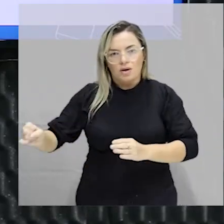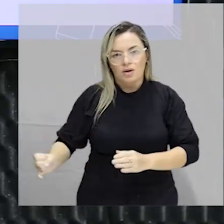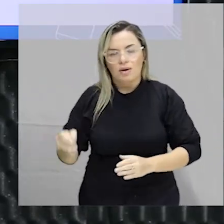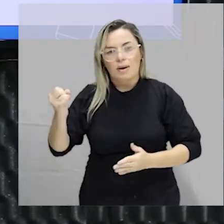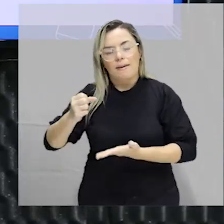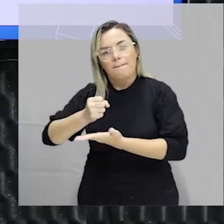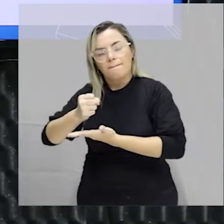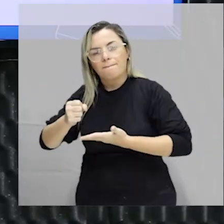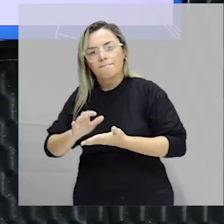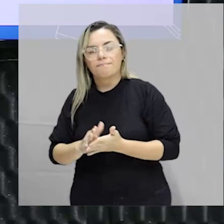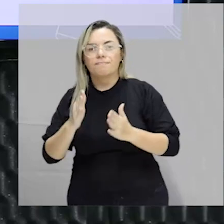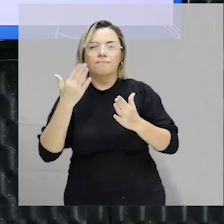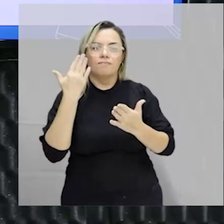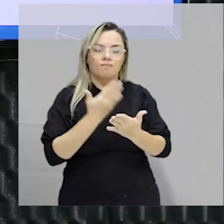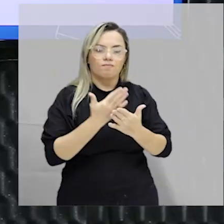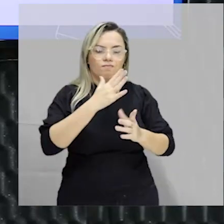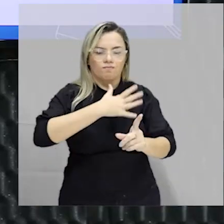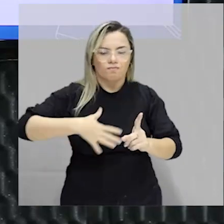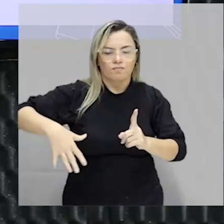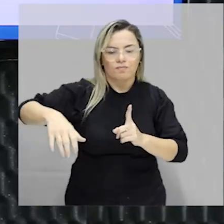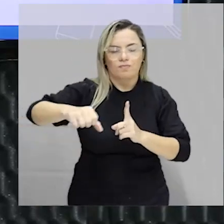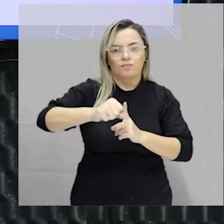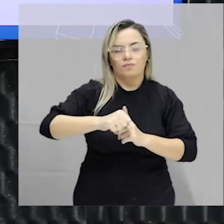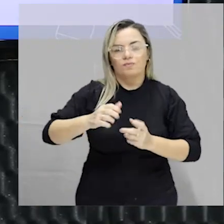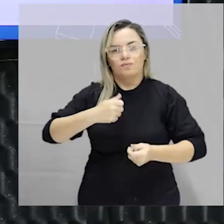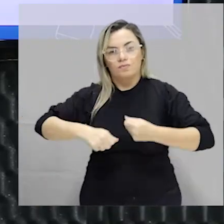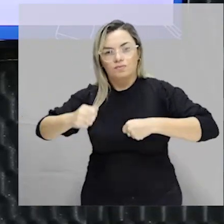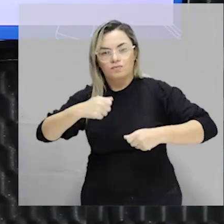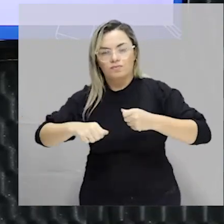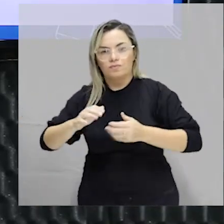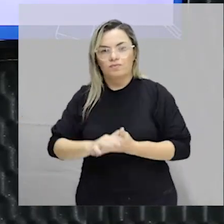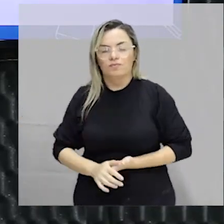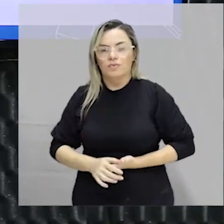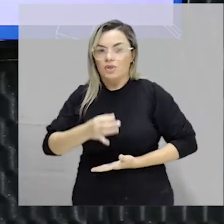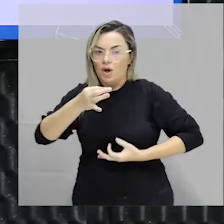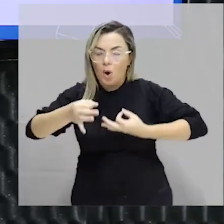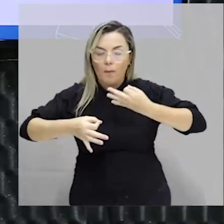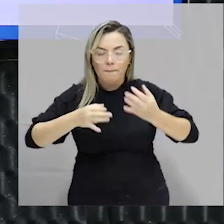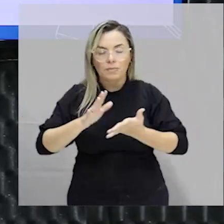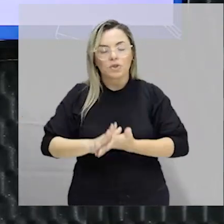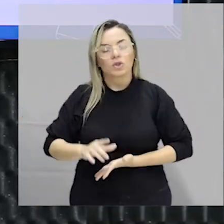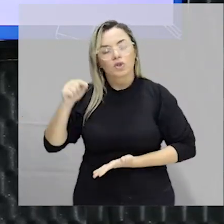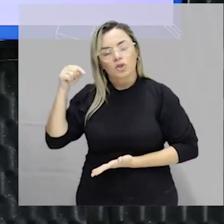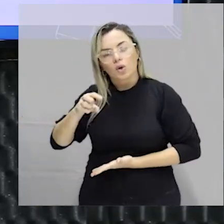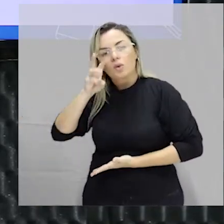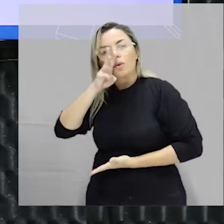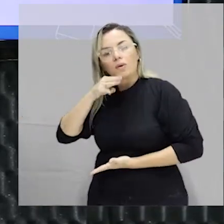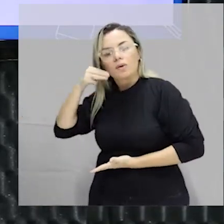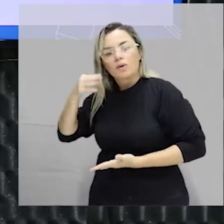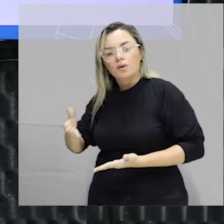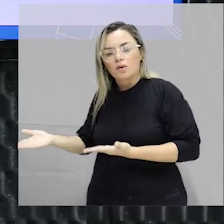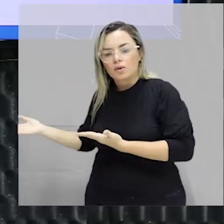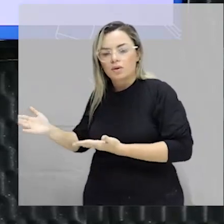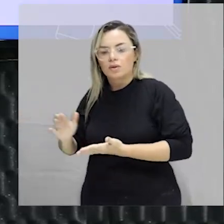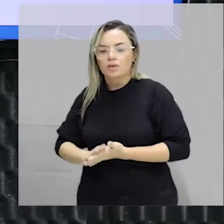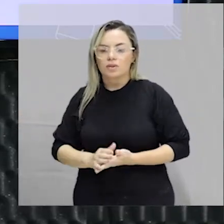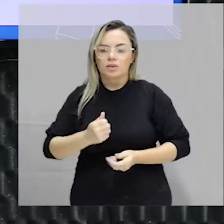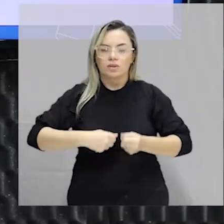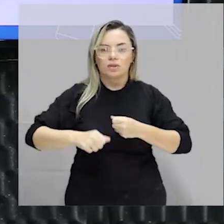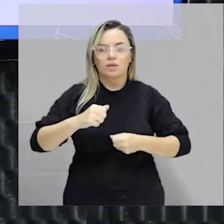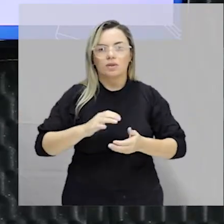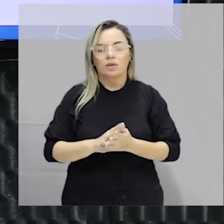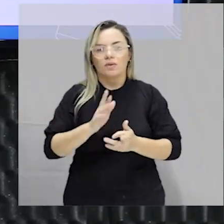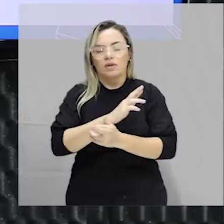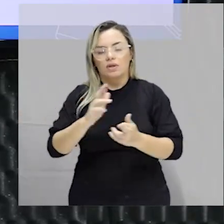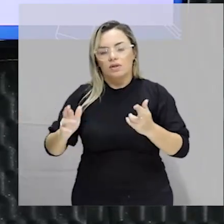relevante para o estudo da sociedade na visão de Marx. A infraestrutura refere-se aos aspectos econômicos. Pensa